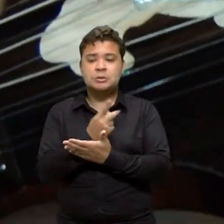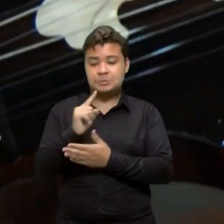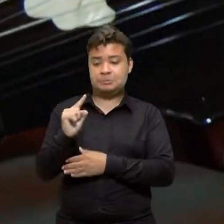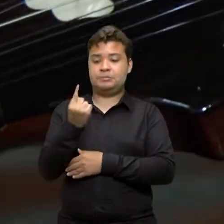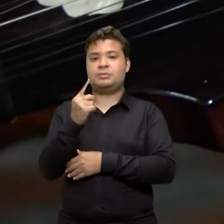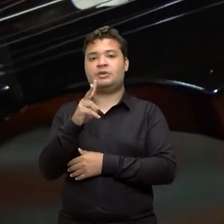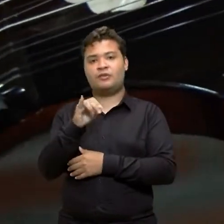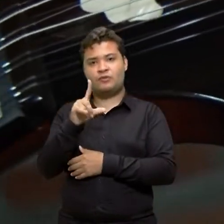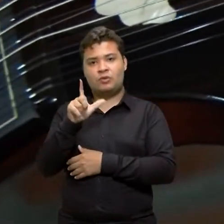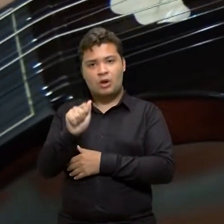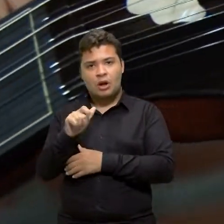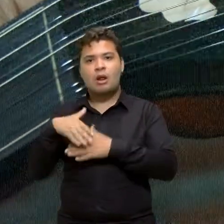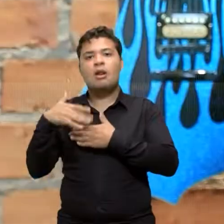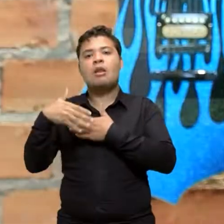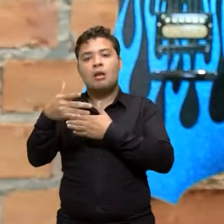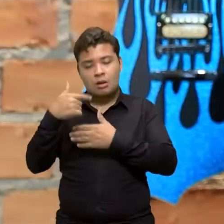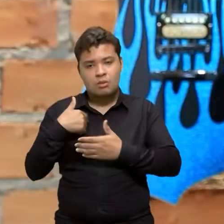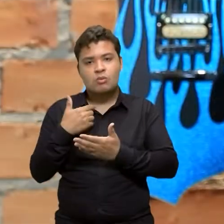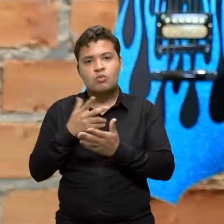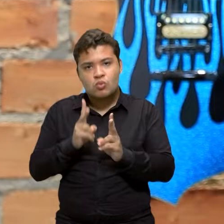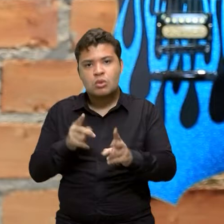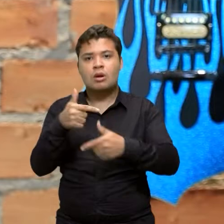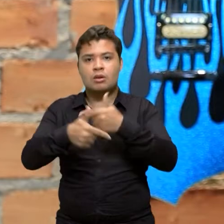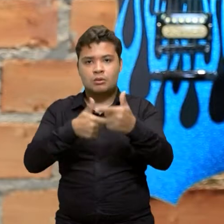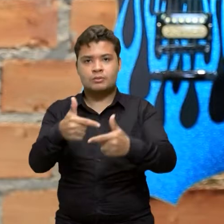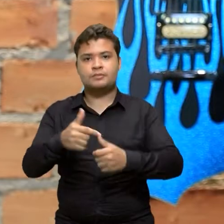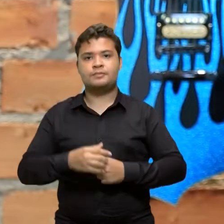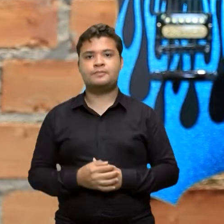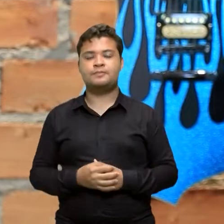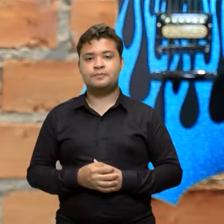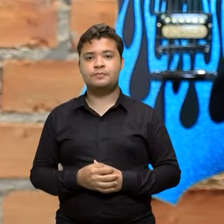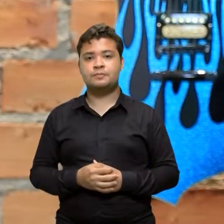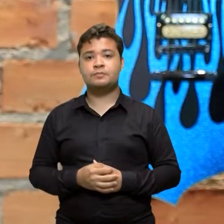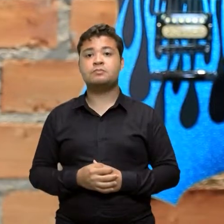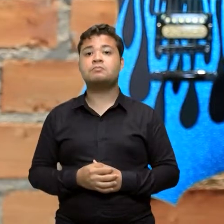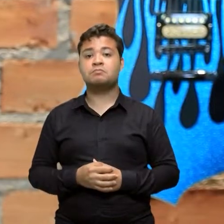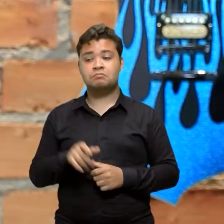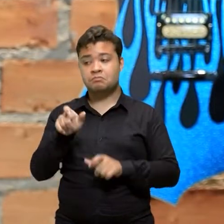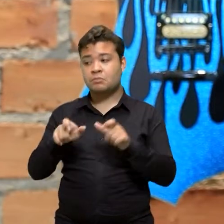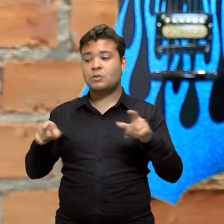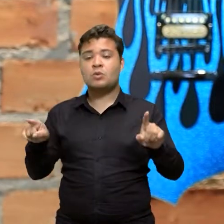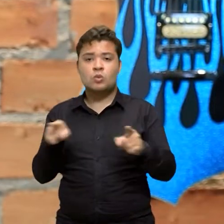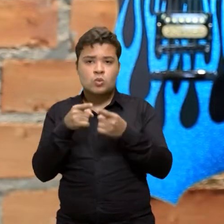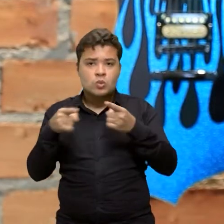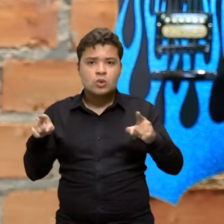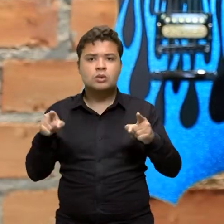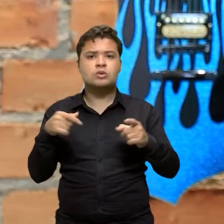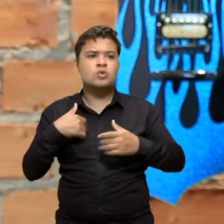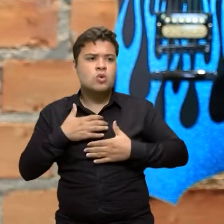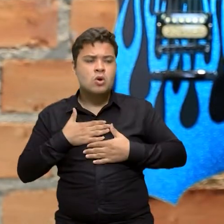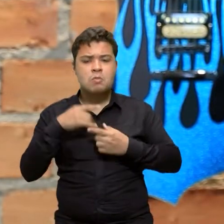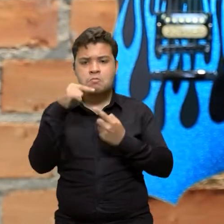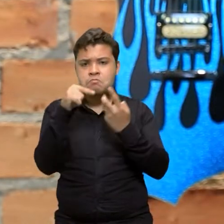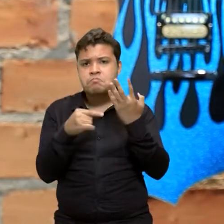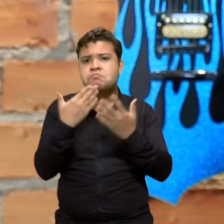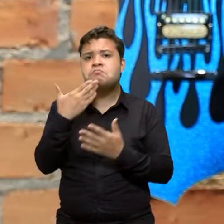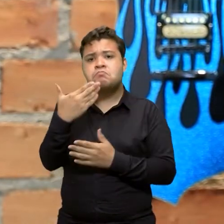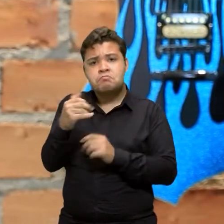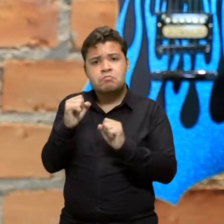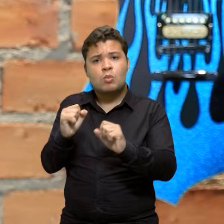portas para a loteria. O músico, ele em contato com o luthier, ele pode pedir tudo o que ele mais gosta,